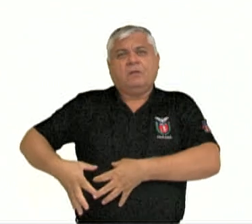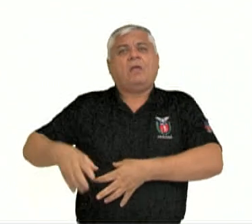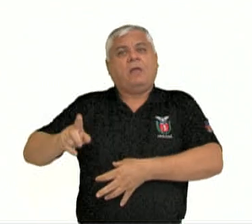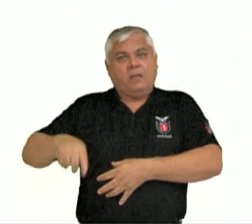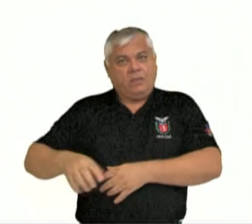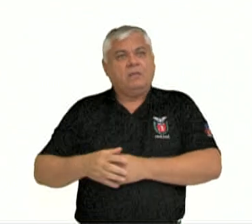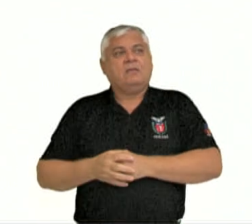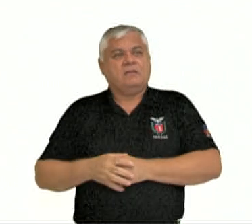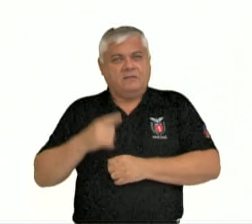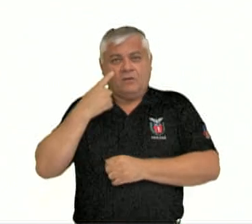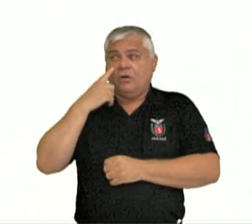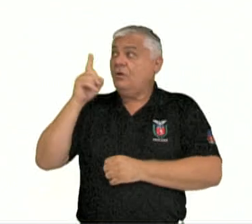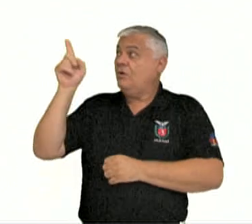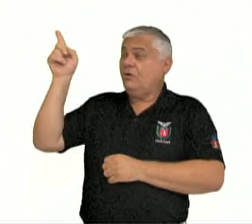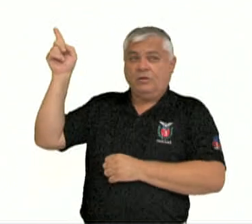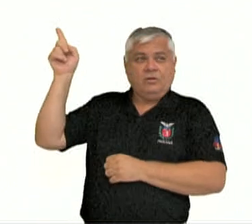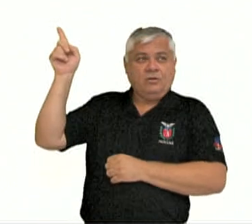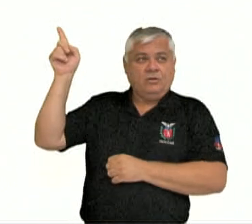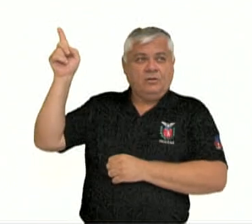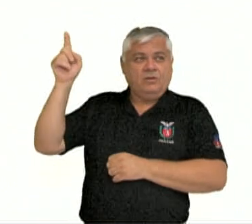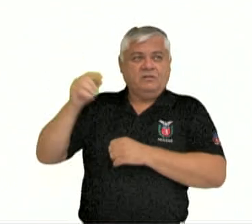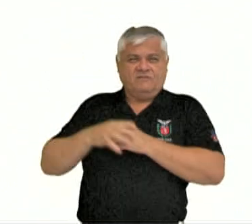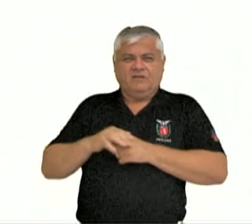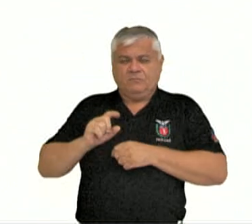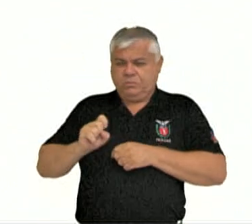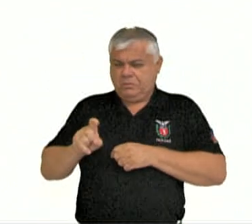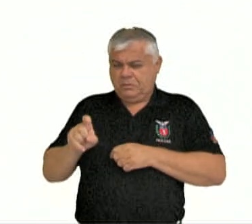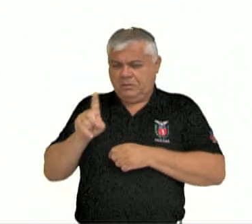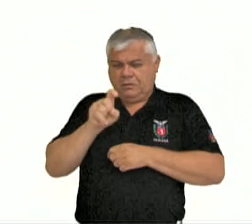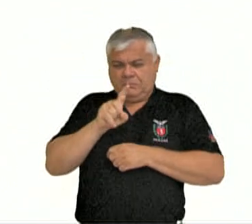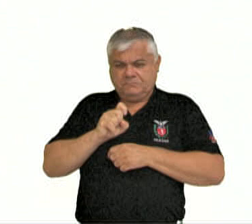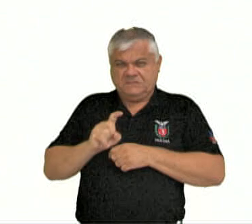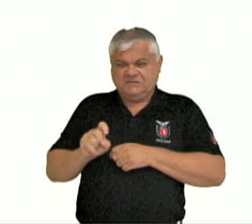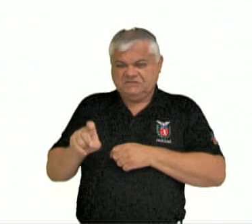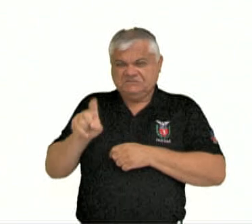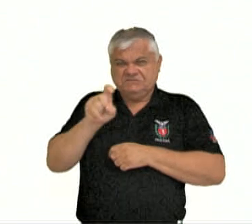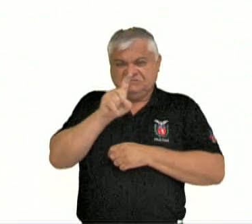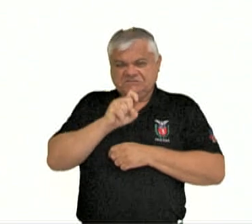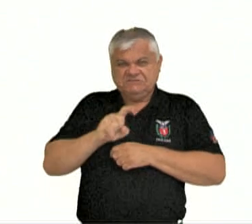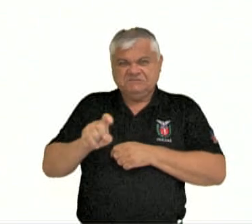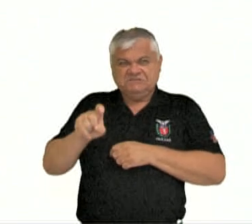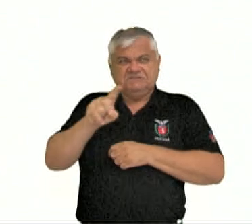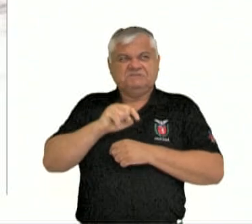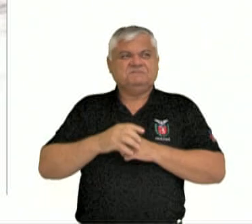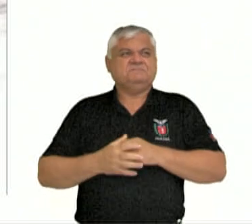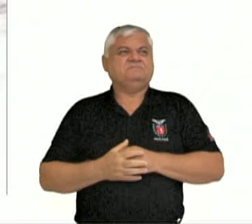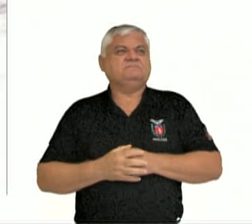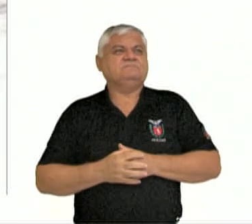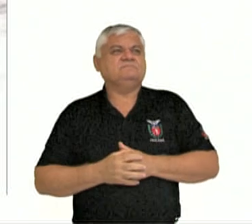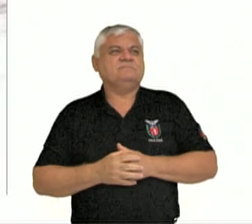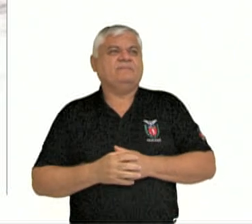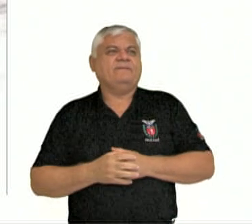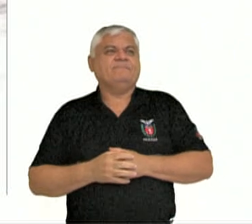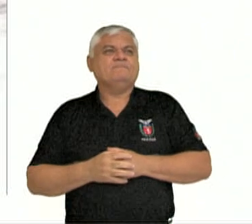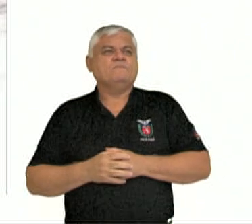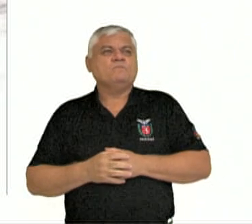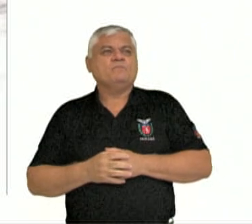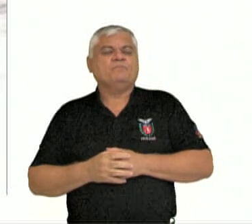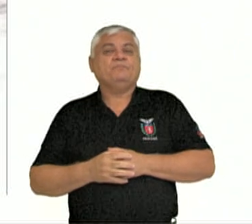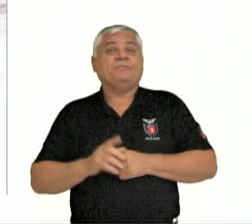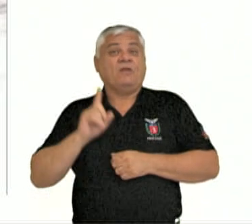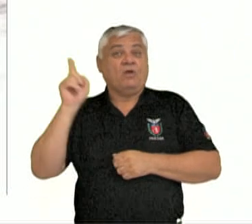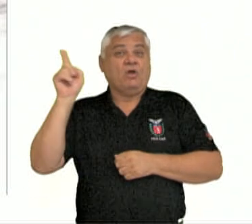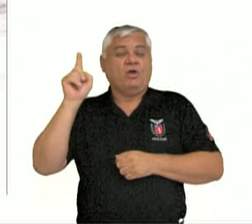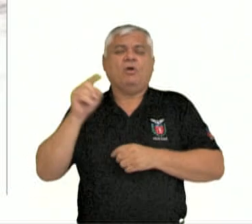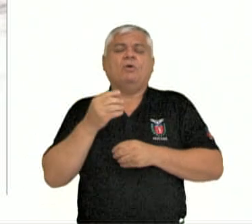Nessa imagem vocês podem ver então o Trypanosoma cruzi justamente junto com uma hemácia. Aqui então nós temos